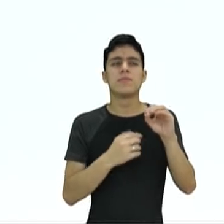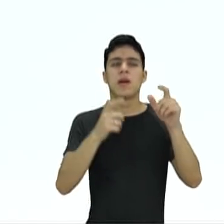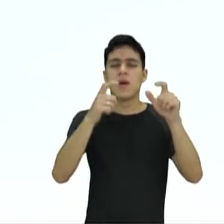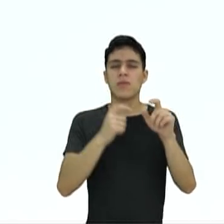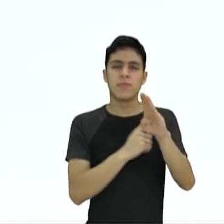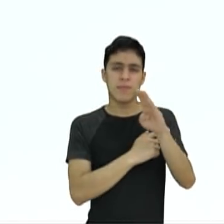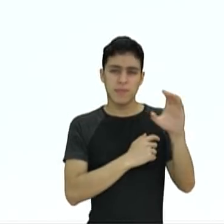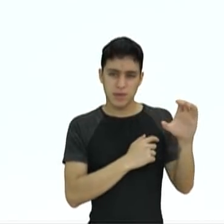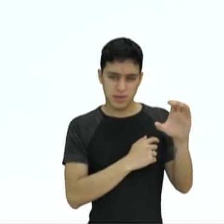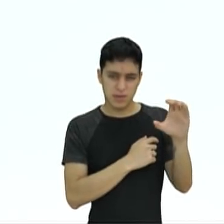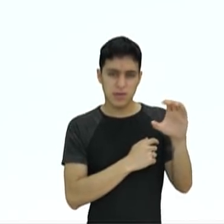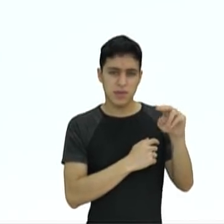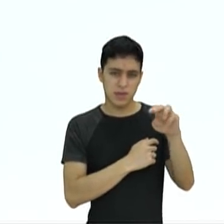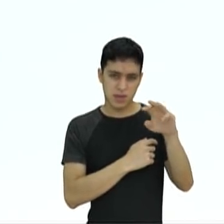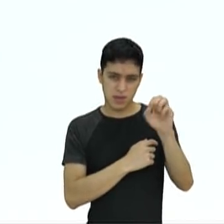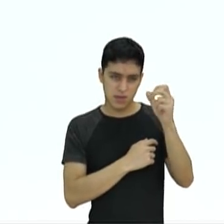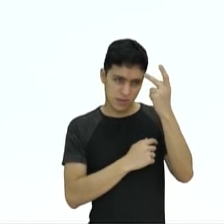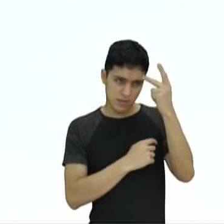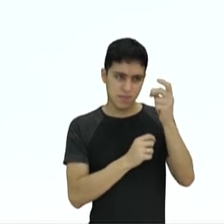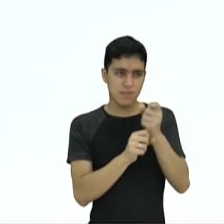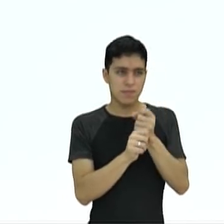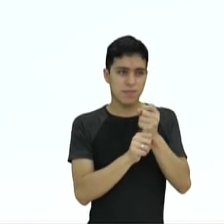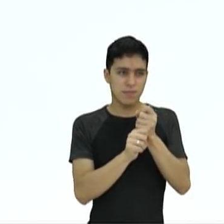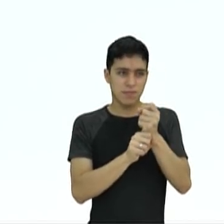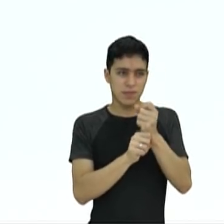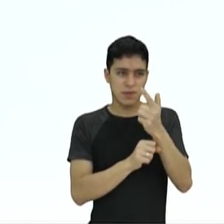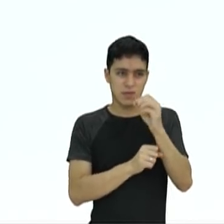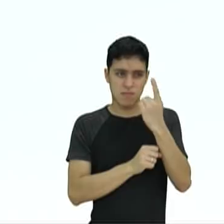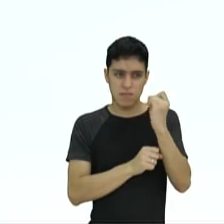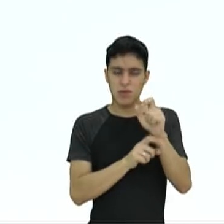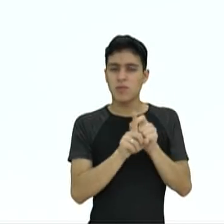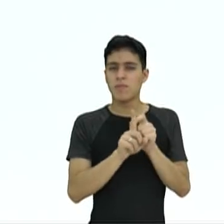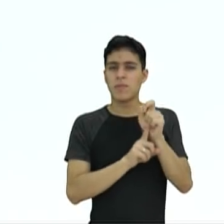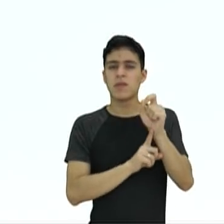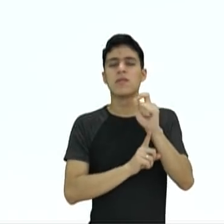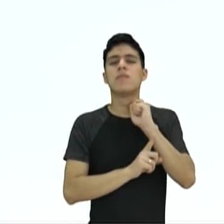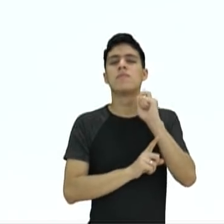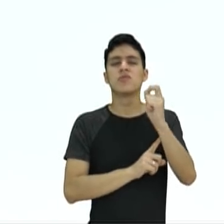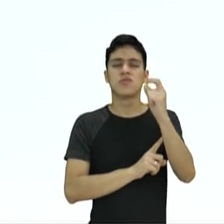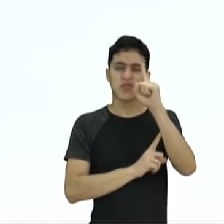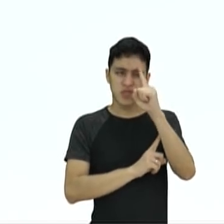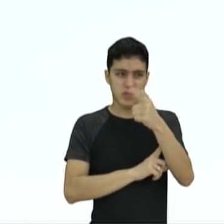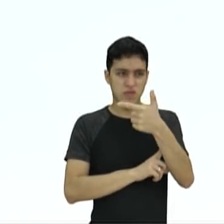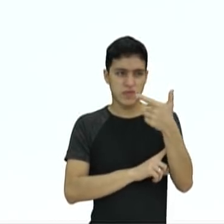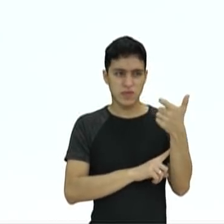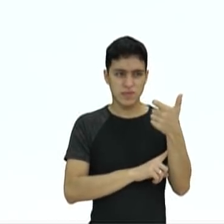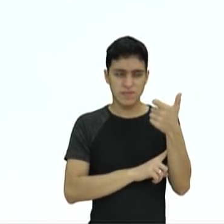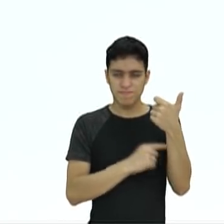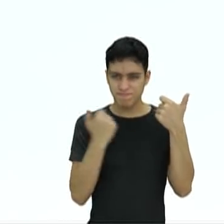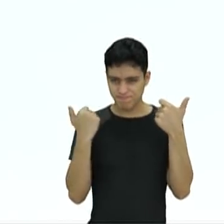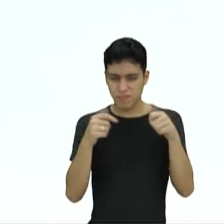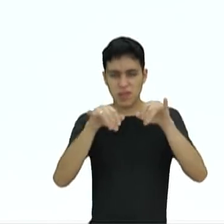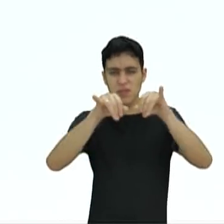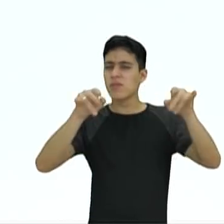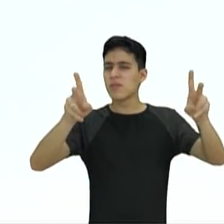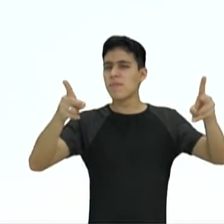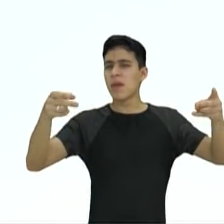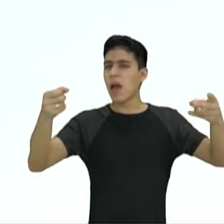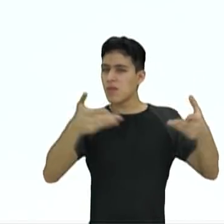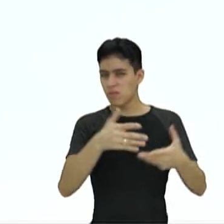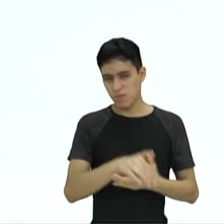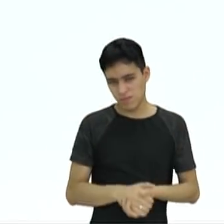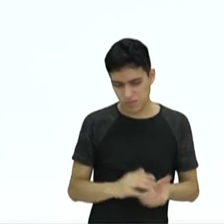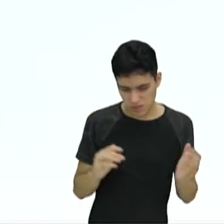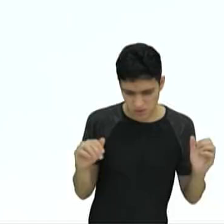Paulo, 21 de abril de 2018. Nós temos aqui o quando, a notícia sempre é algo atual. Então, quando